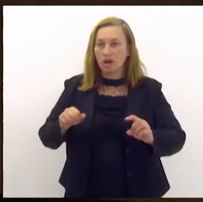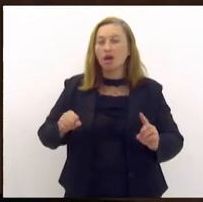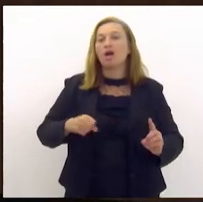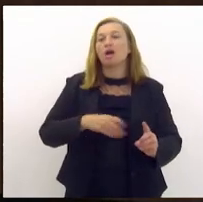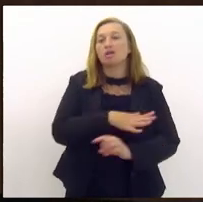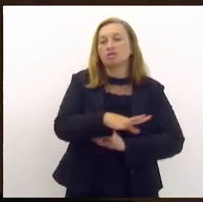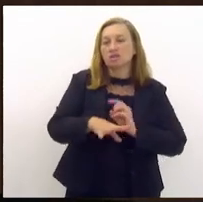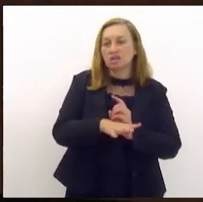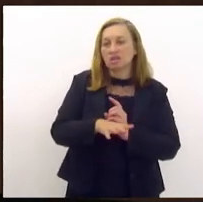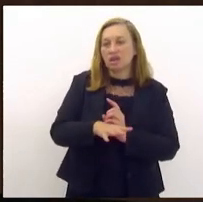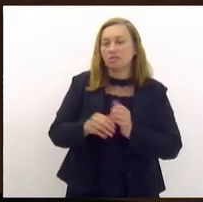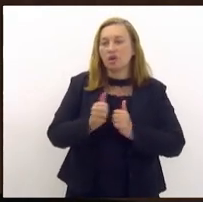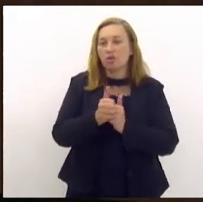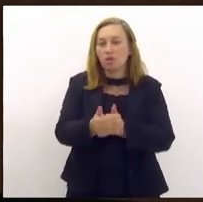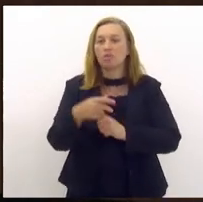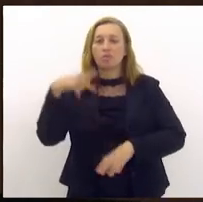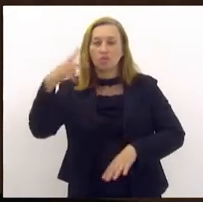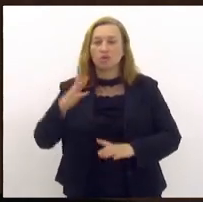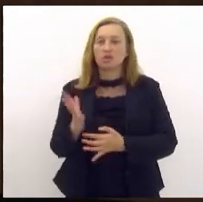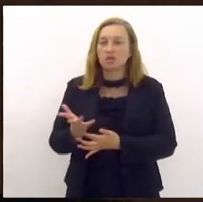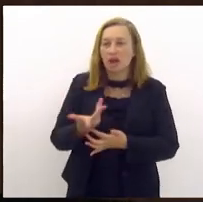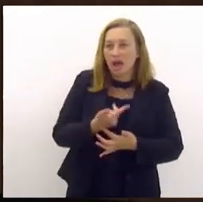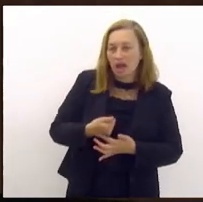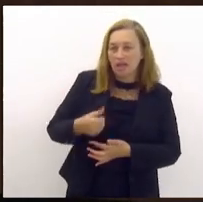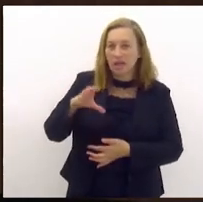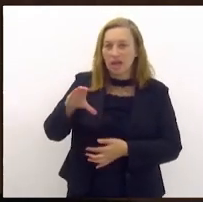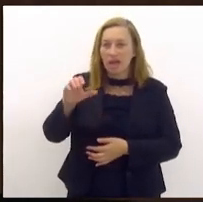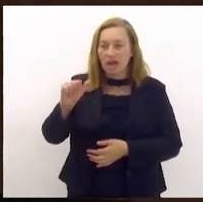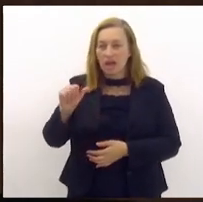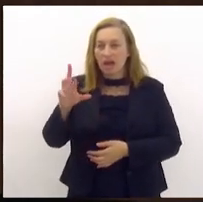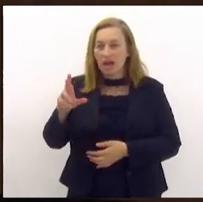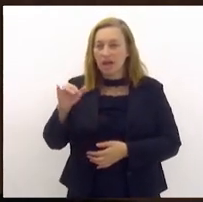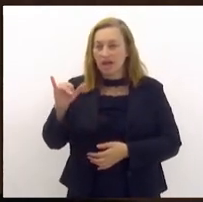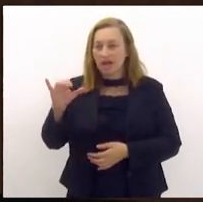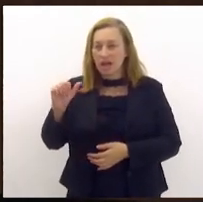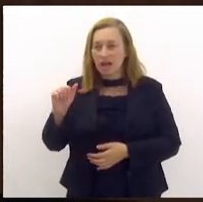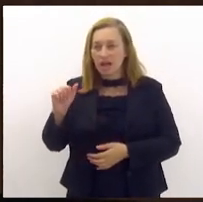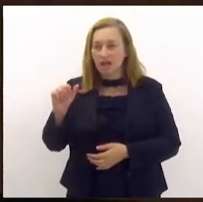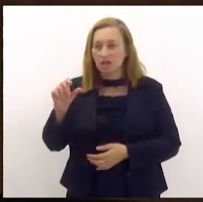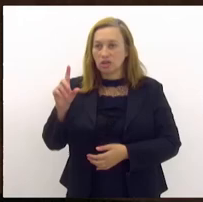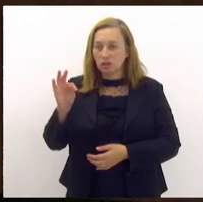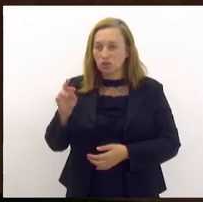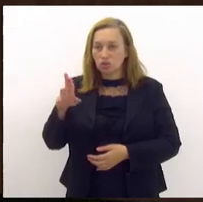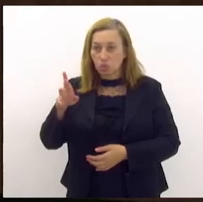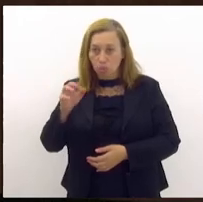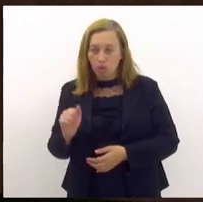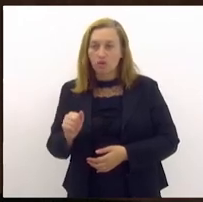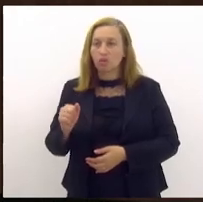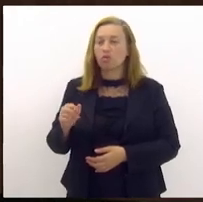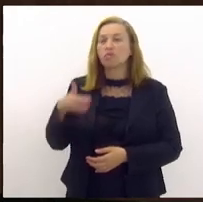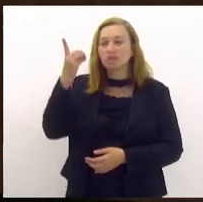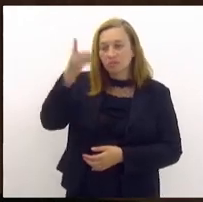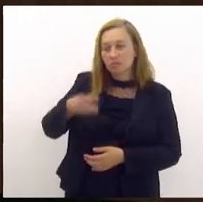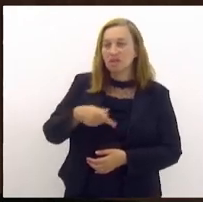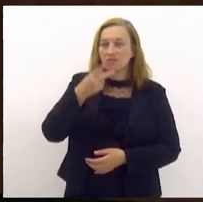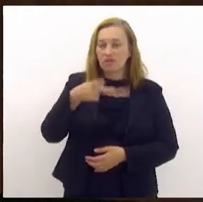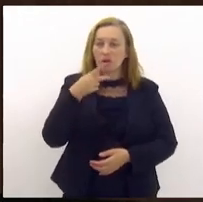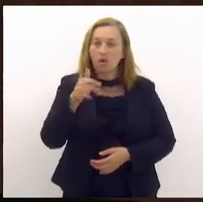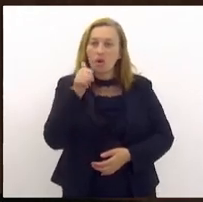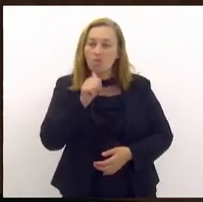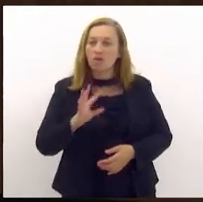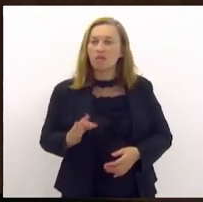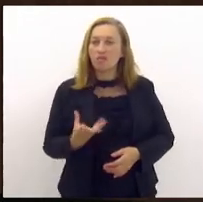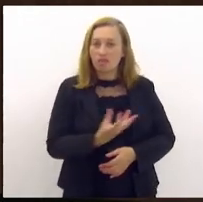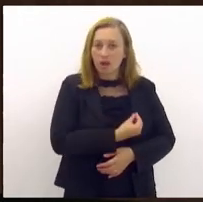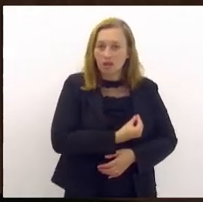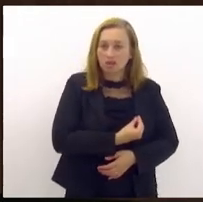política a partir, inclusive, da arte da caricatura. Laerte, como bem colocou o deputado, e muitos de nós sabemos, é uma mulher